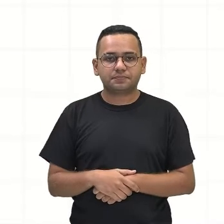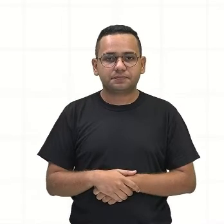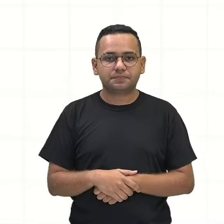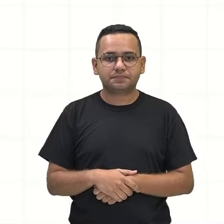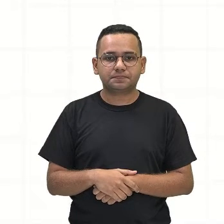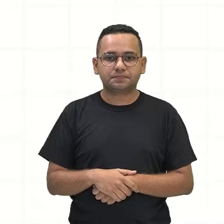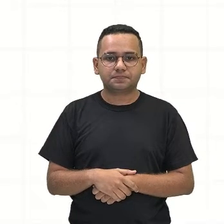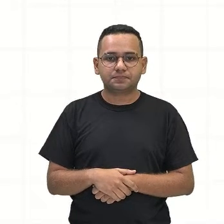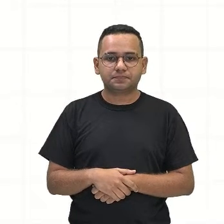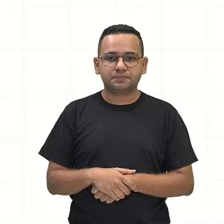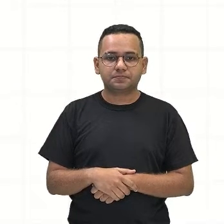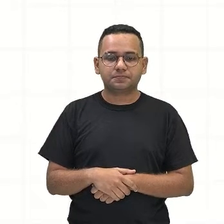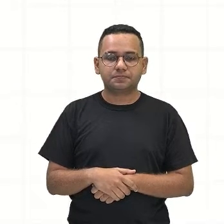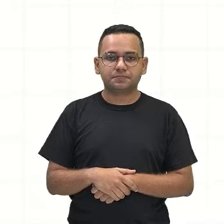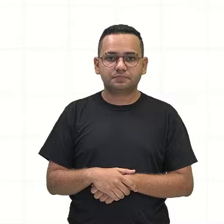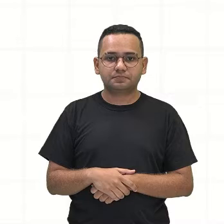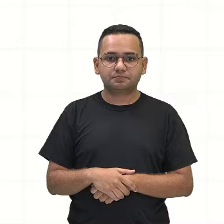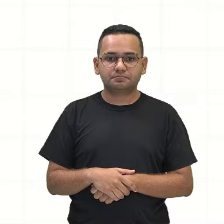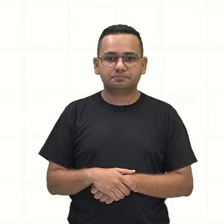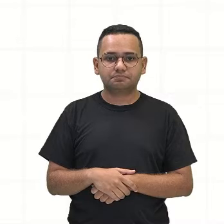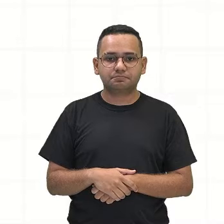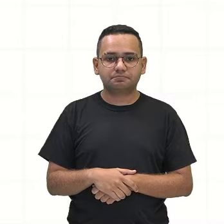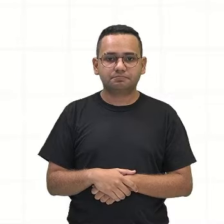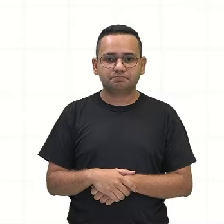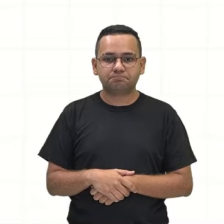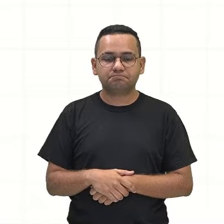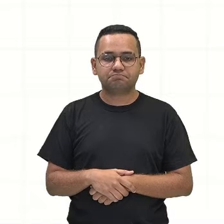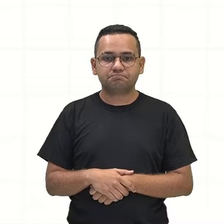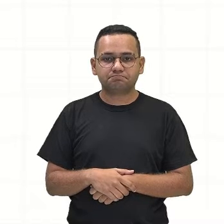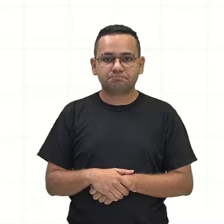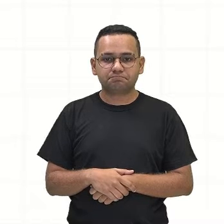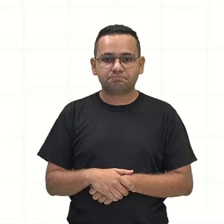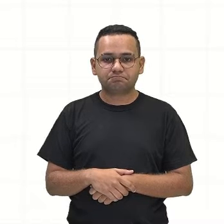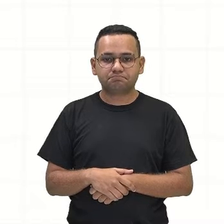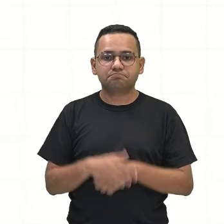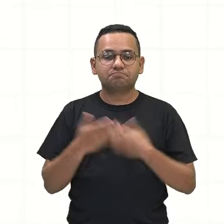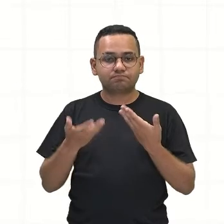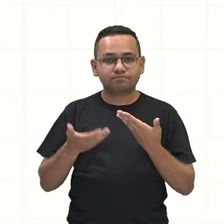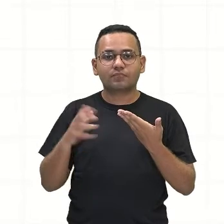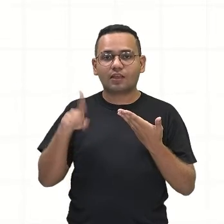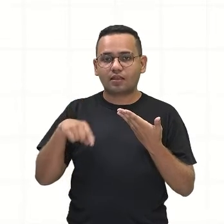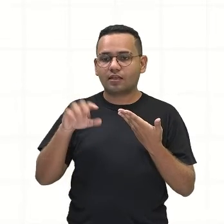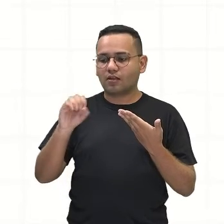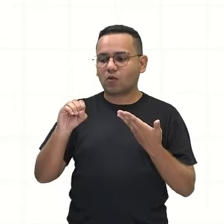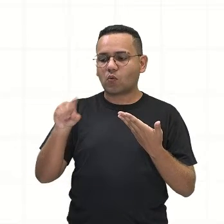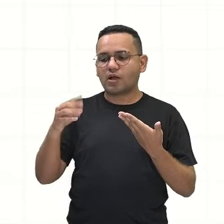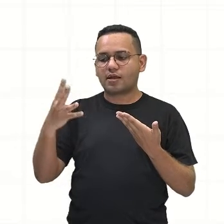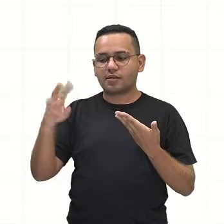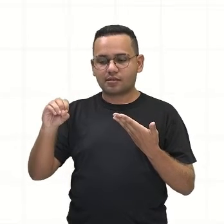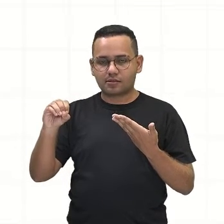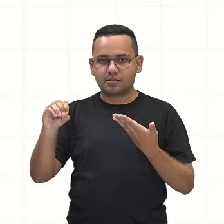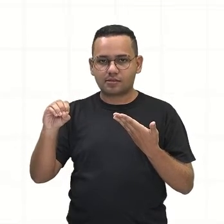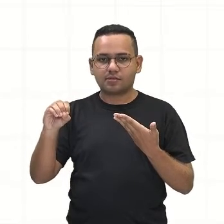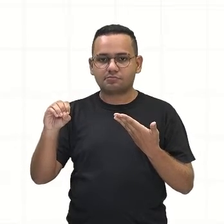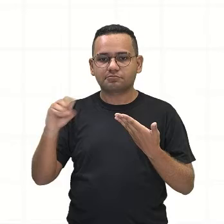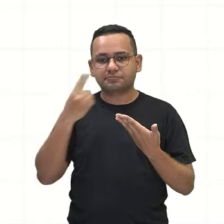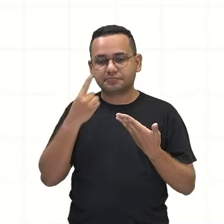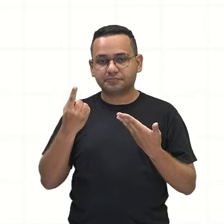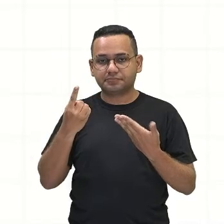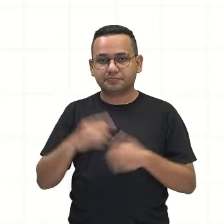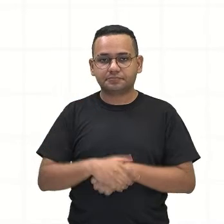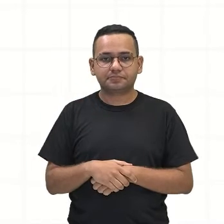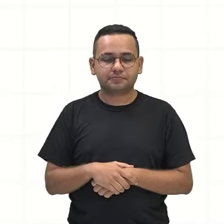0,40. Né? A própria leitura desse número já nos diz, ó, 40 centésimos, 2 casas após a